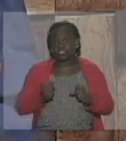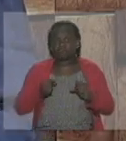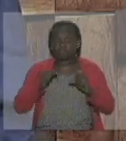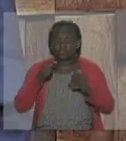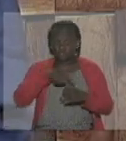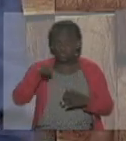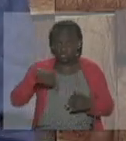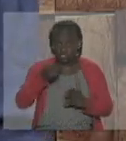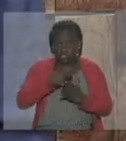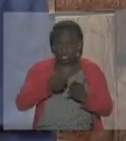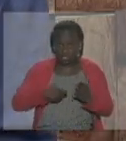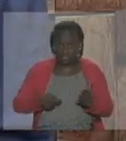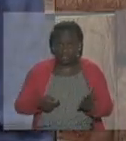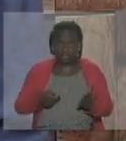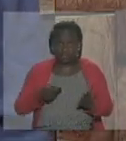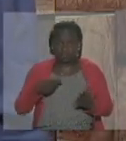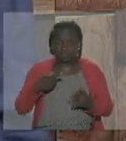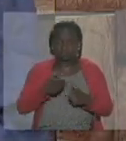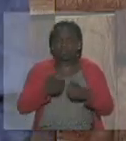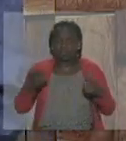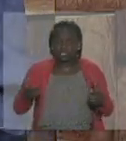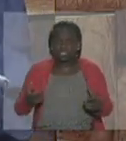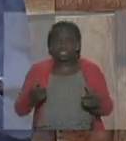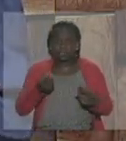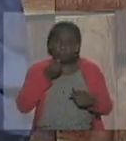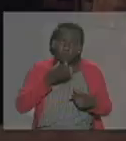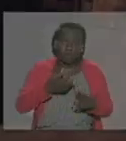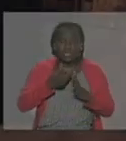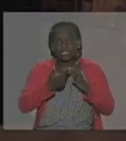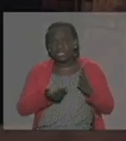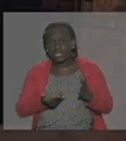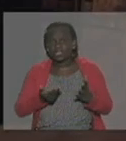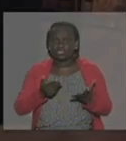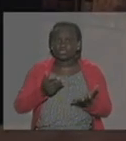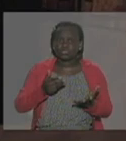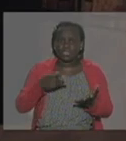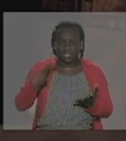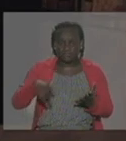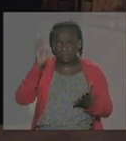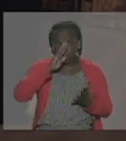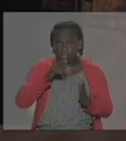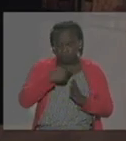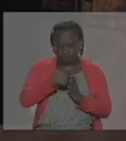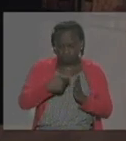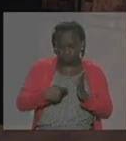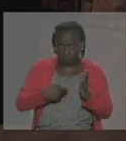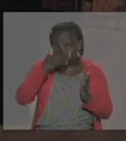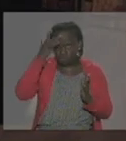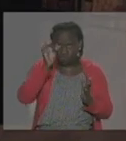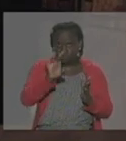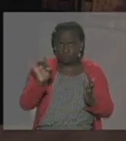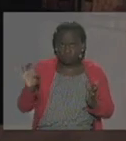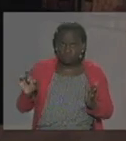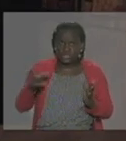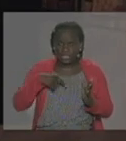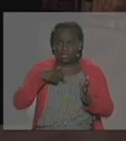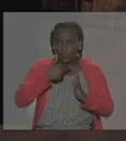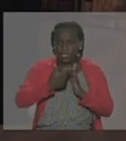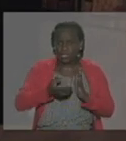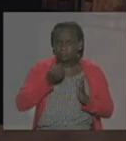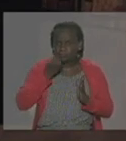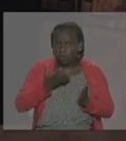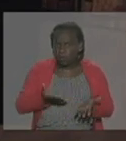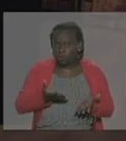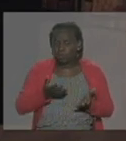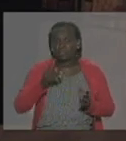daí pode ser Nós escrevemos eh na sua maioria com boa qualidade você acha que os nossos autores têm qualidade